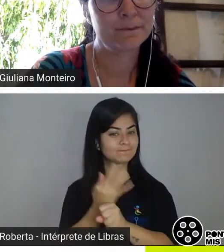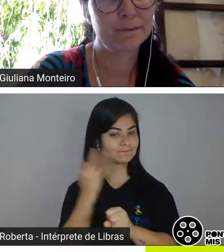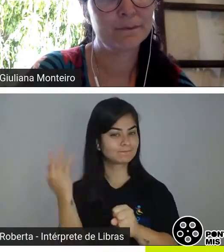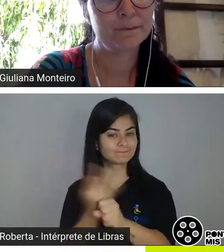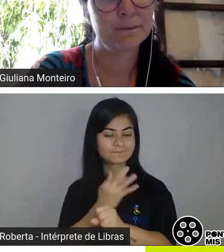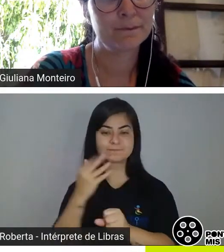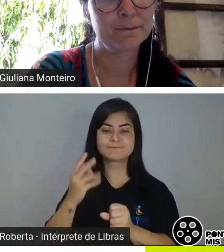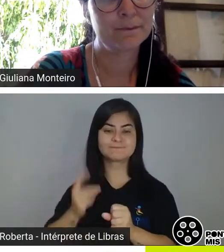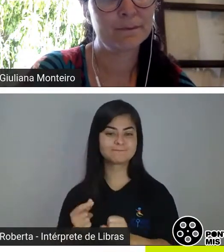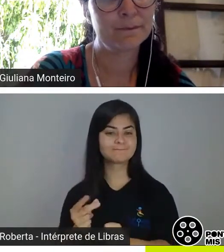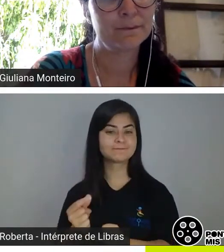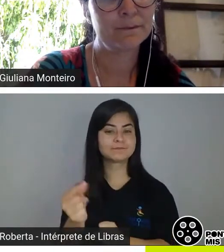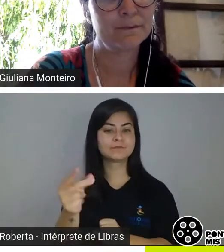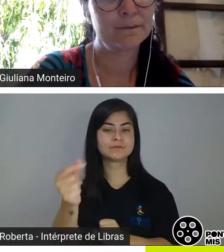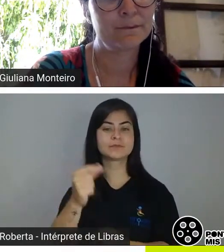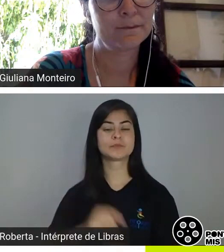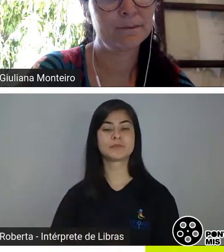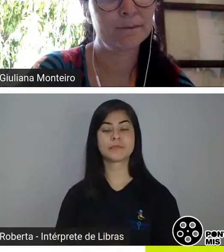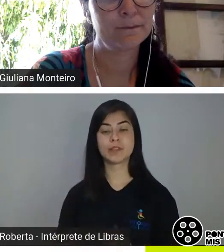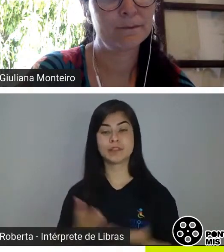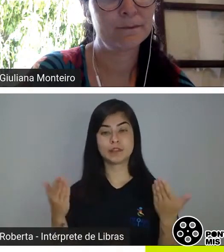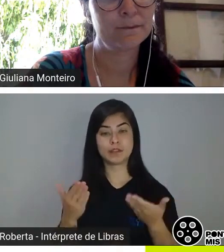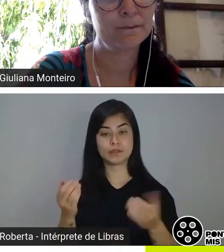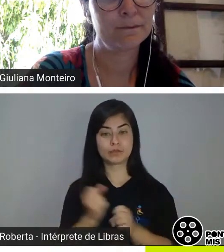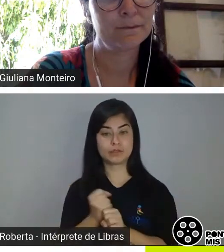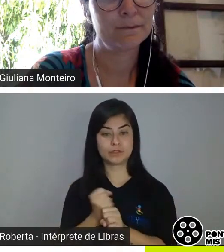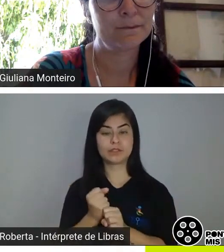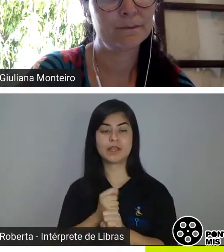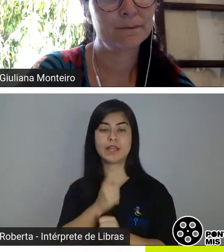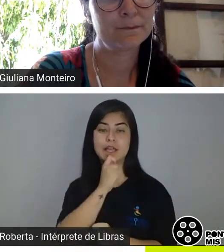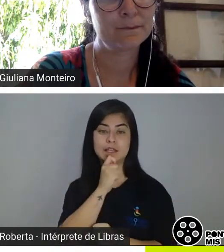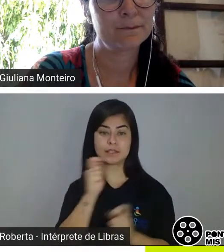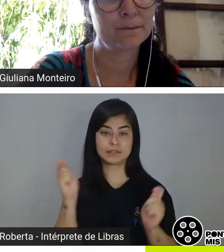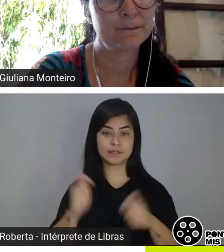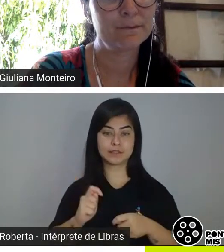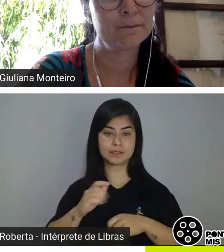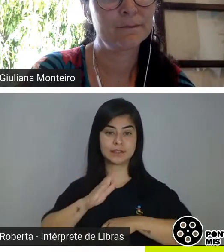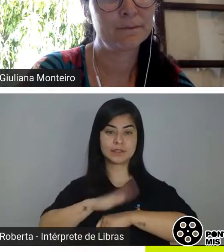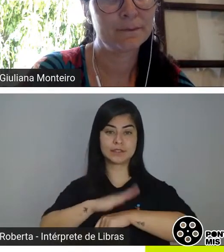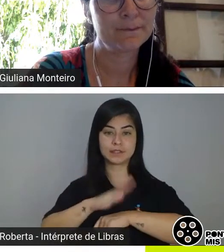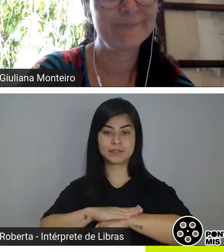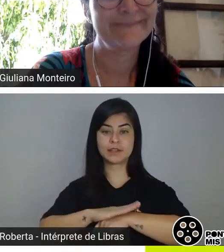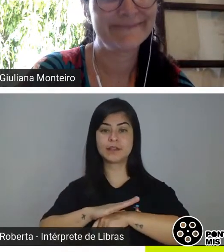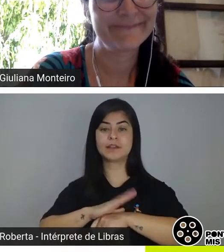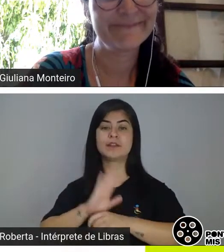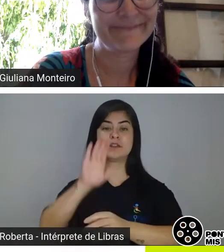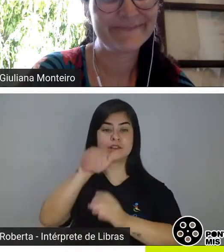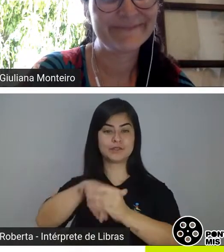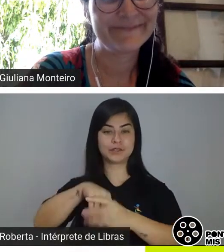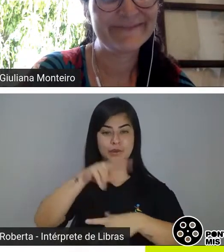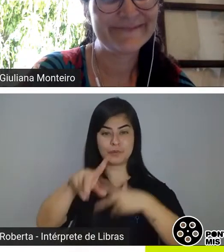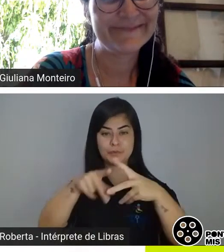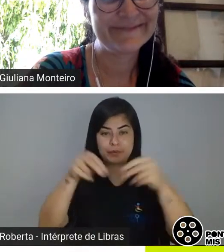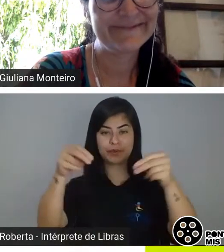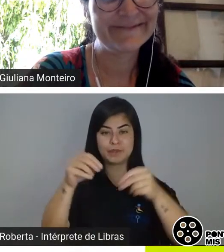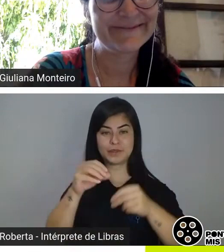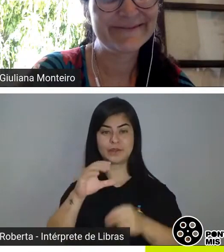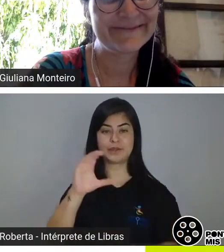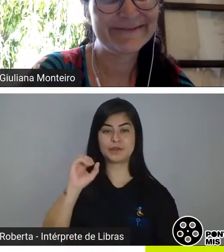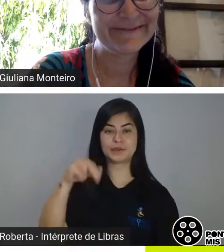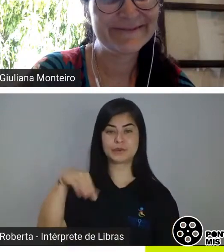resistindo. Este ano, aliás, ainda dá tempo de votar lá no Prêmio Contigo, onde eu estou concorrendo